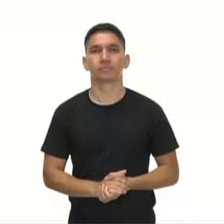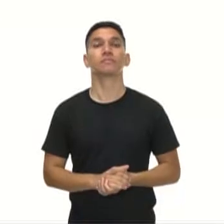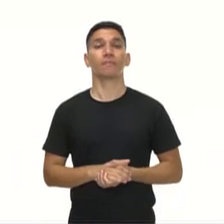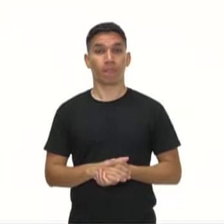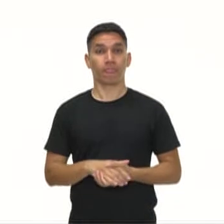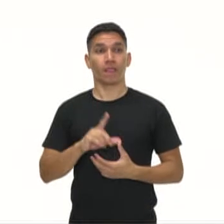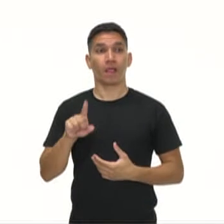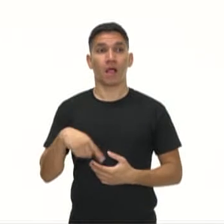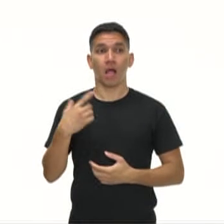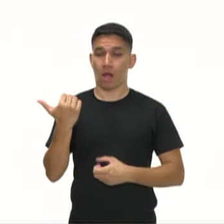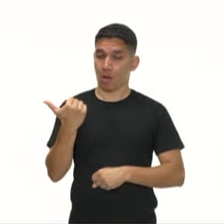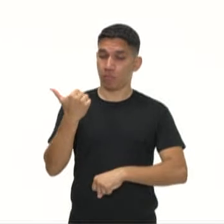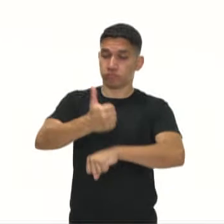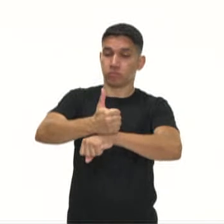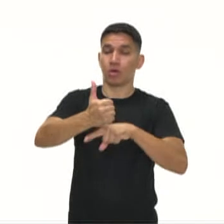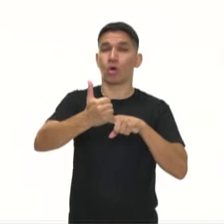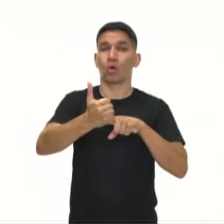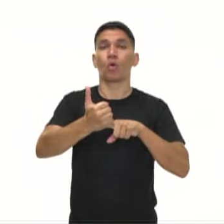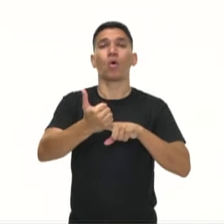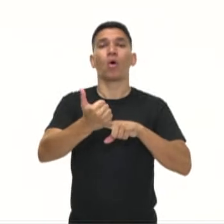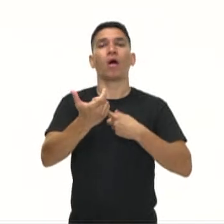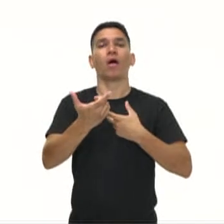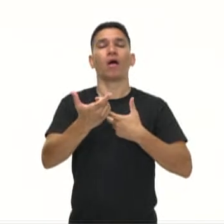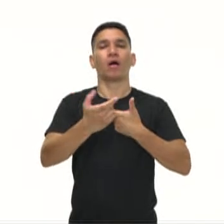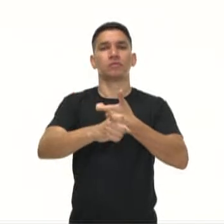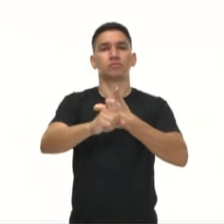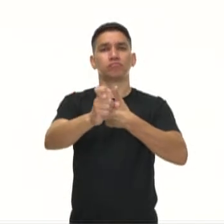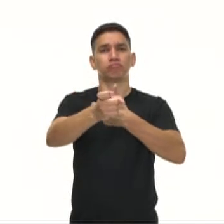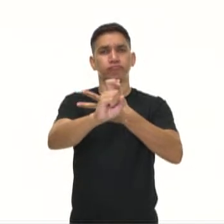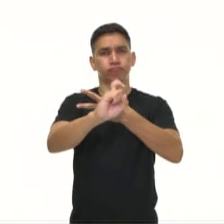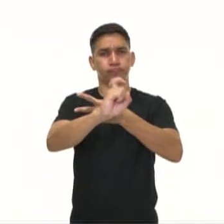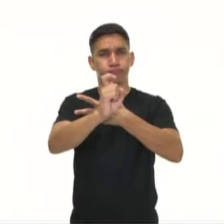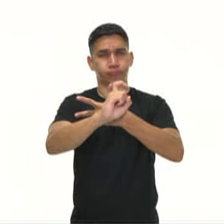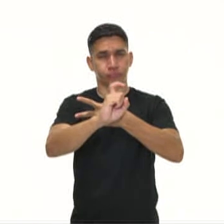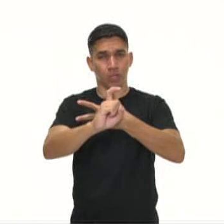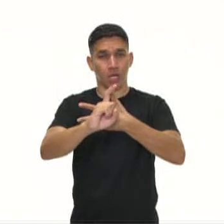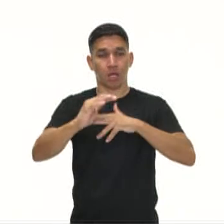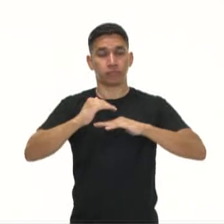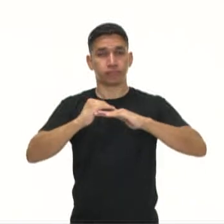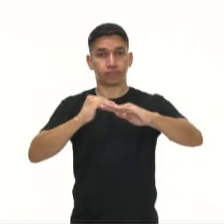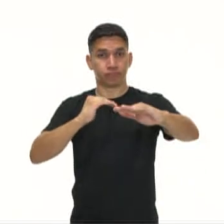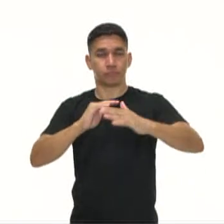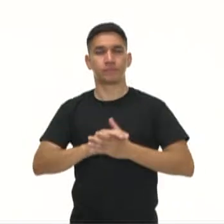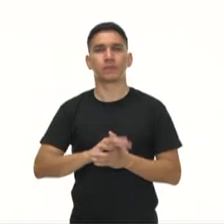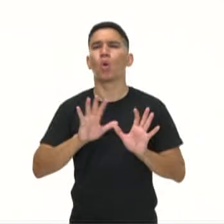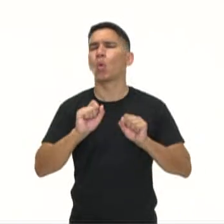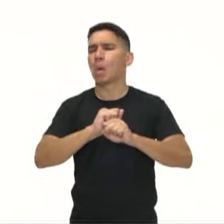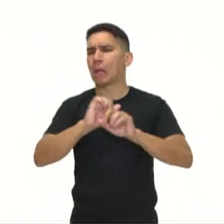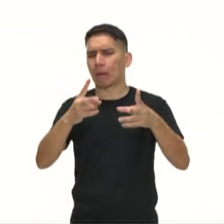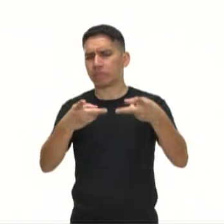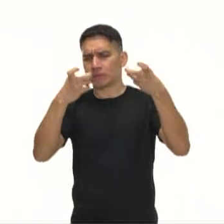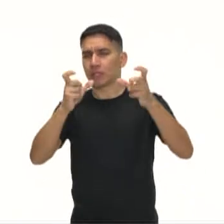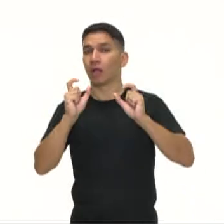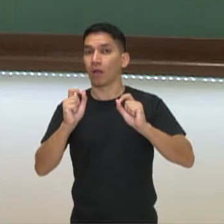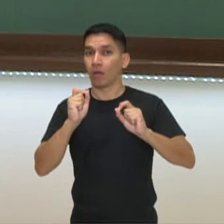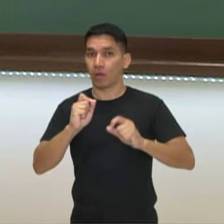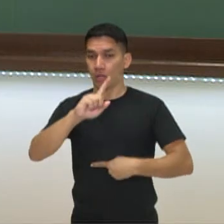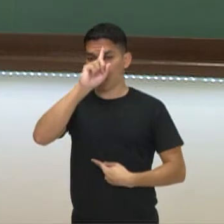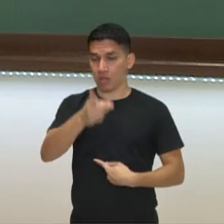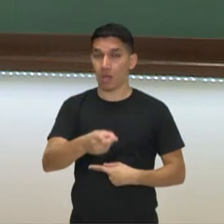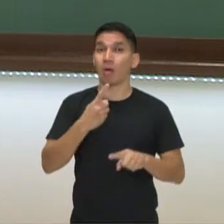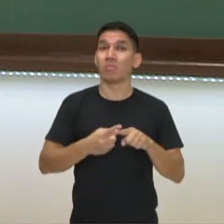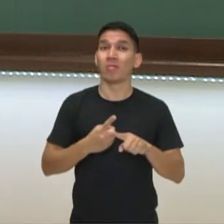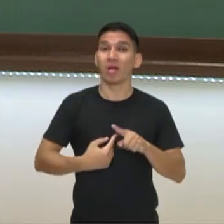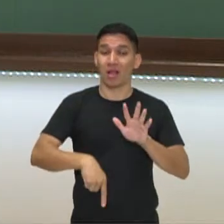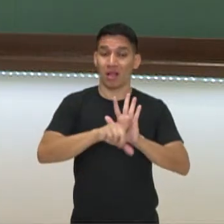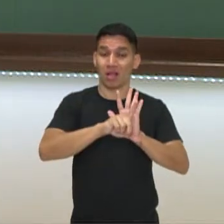poder executivo instável. Isso também é bem claro dentro dos governos autoritários. Porque como não é